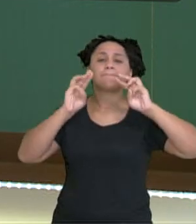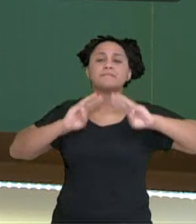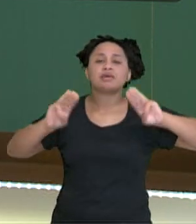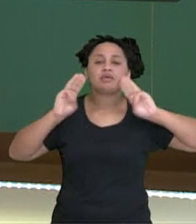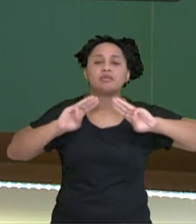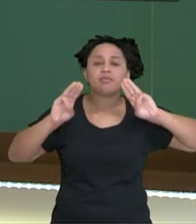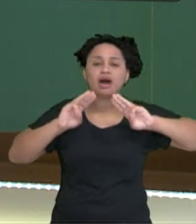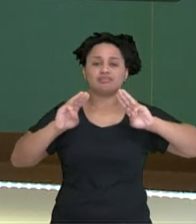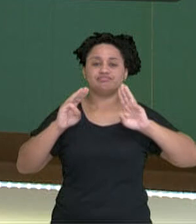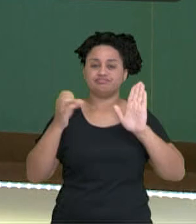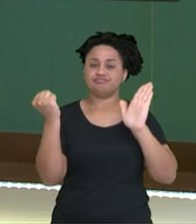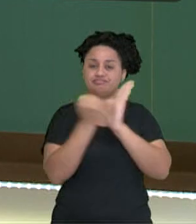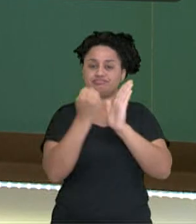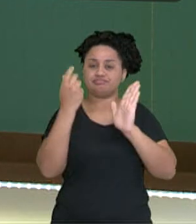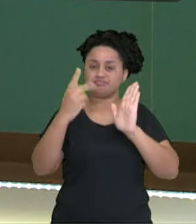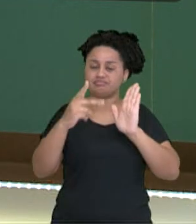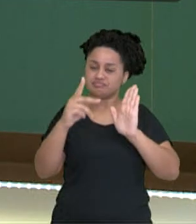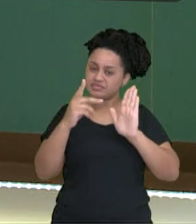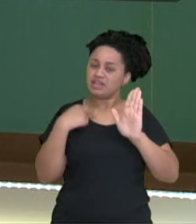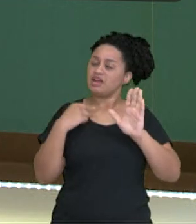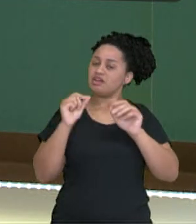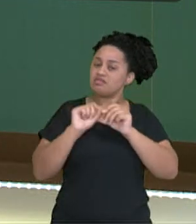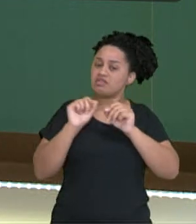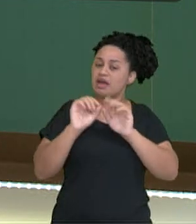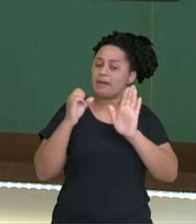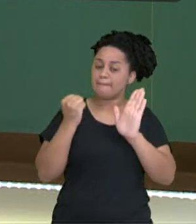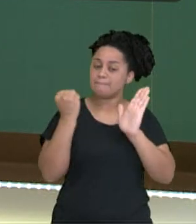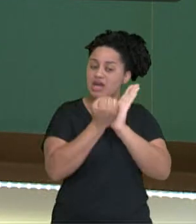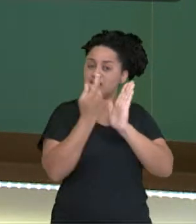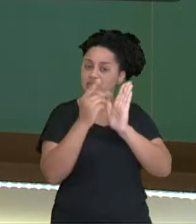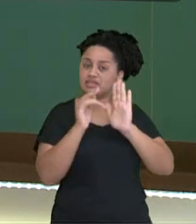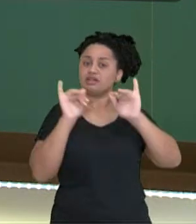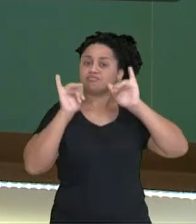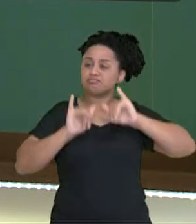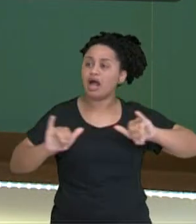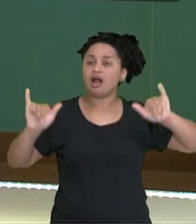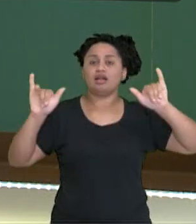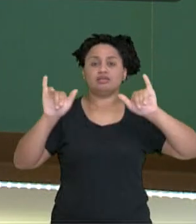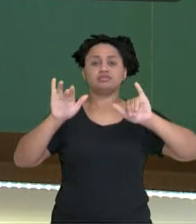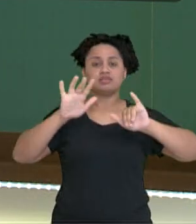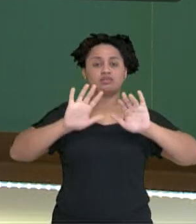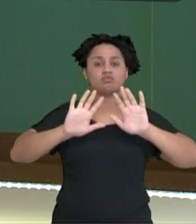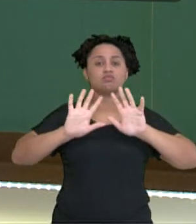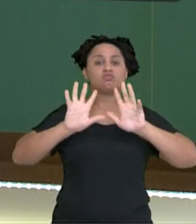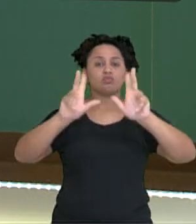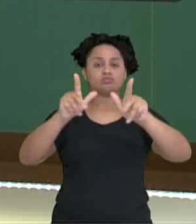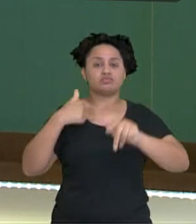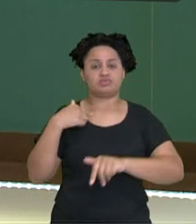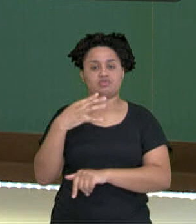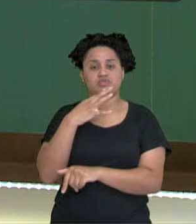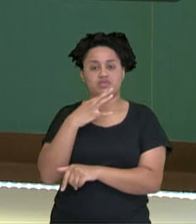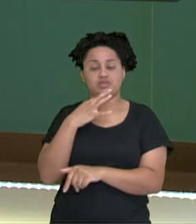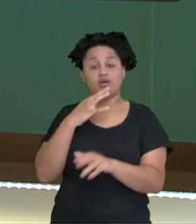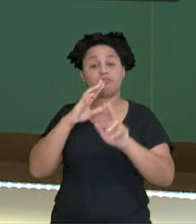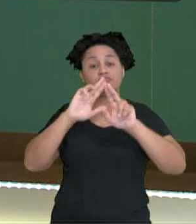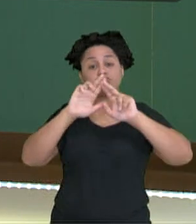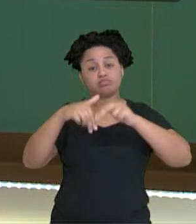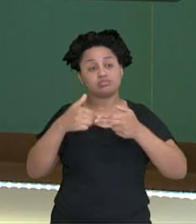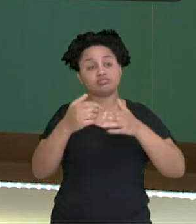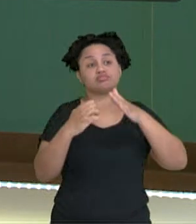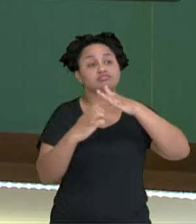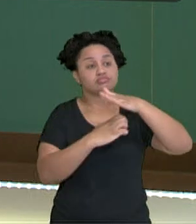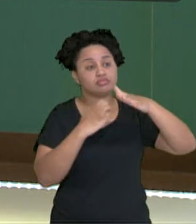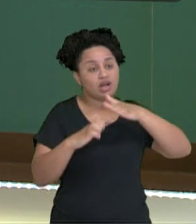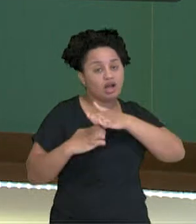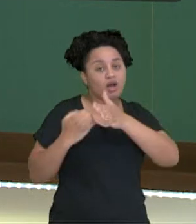sua marca, né, de tornar a sua marca conhecida, certo? Então, por isso, essas empresas começaram